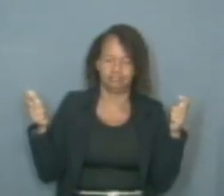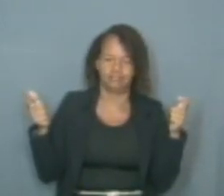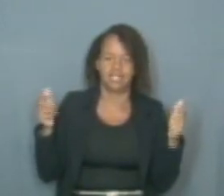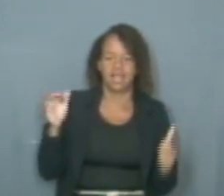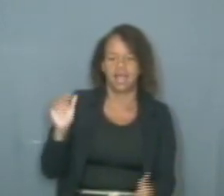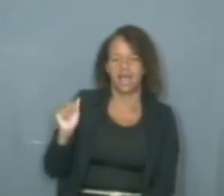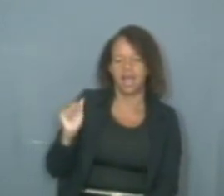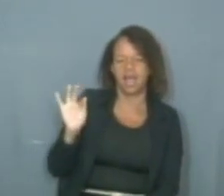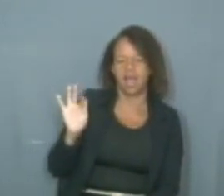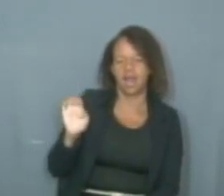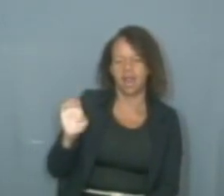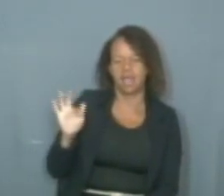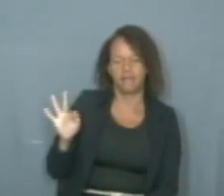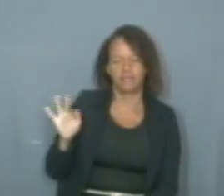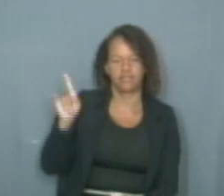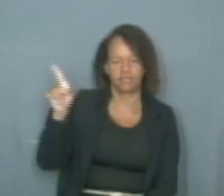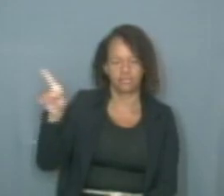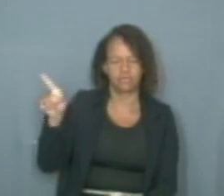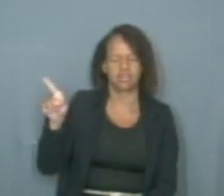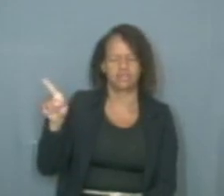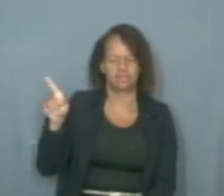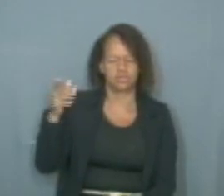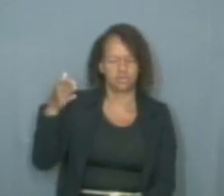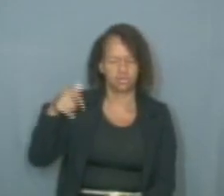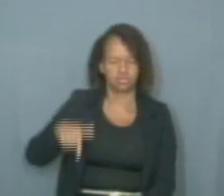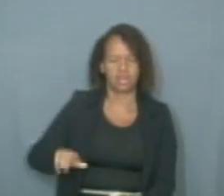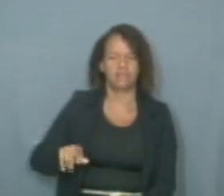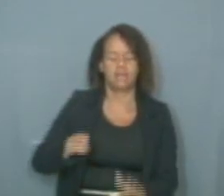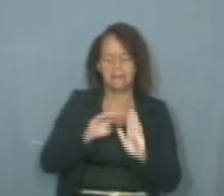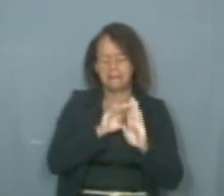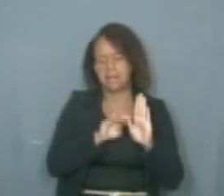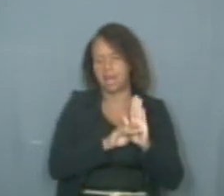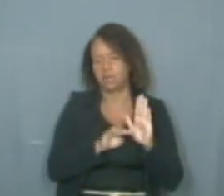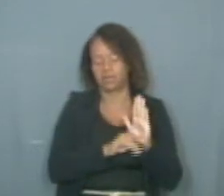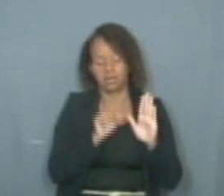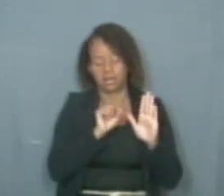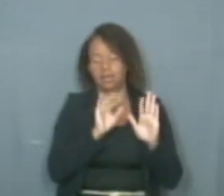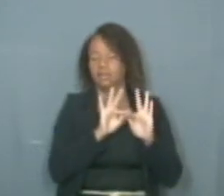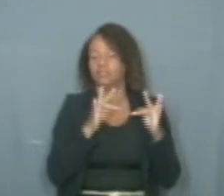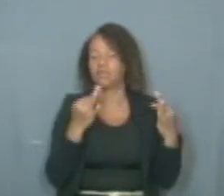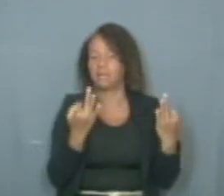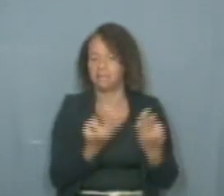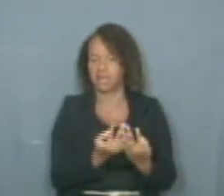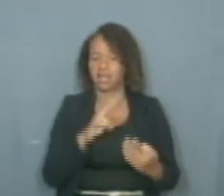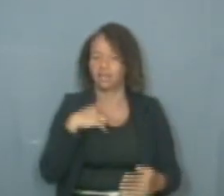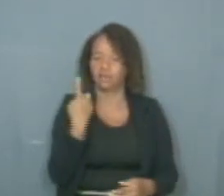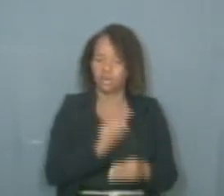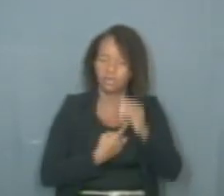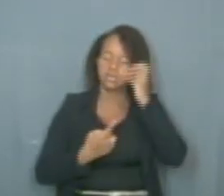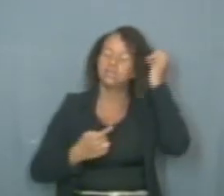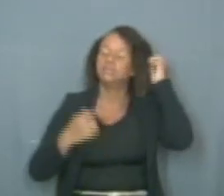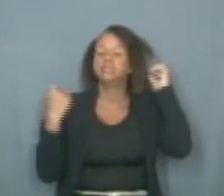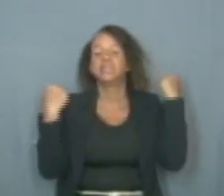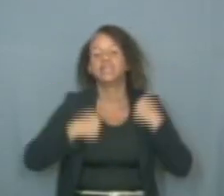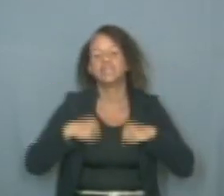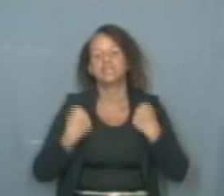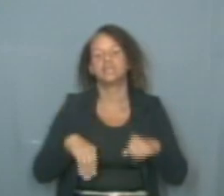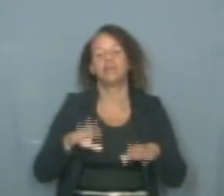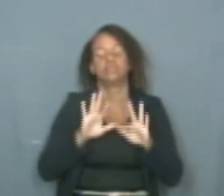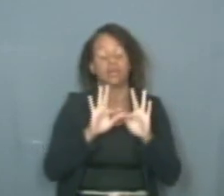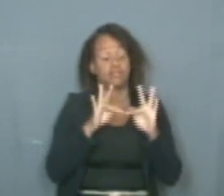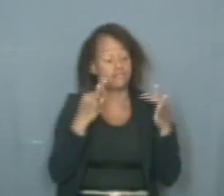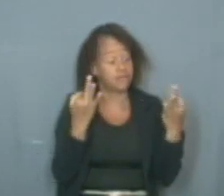Aleph Collins, você não estava, mas eu disse que essa é uma pauta da família. Nós precisamos que a